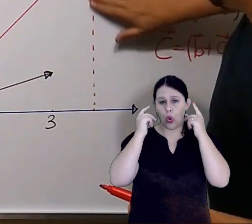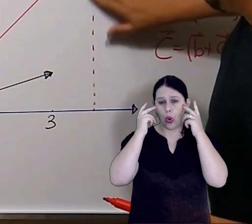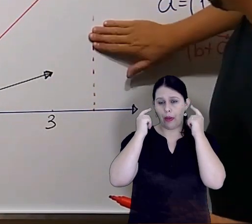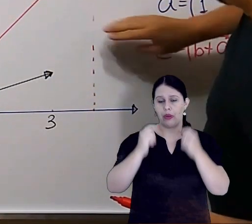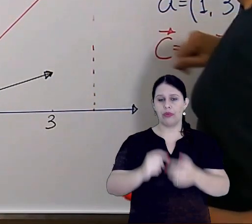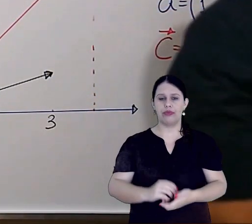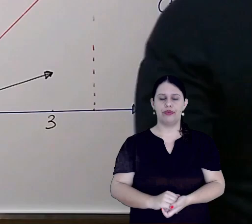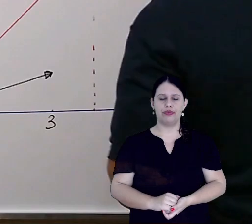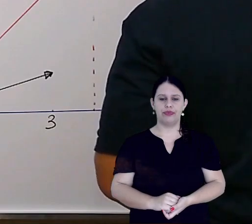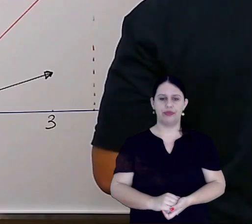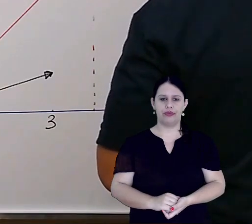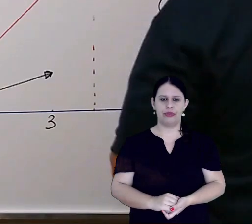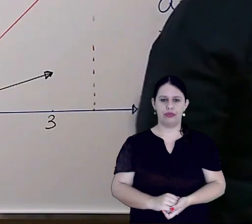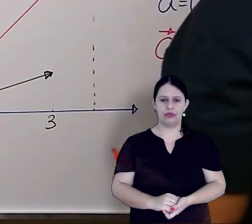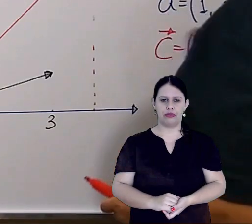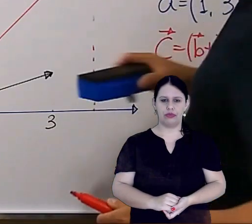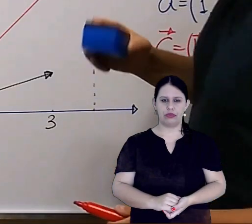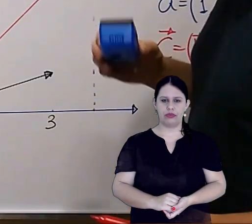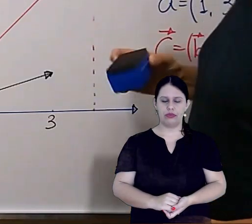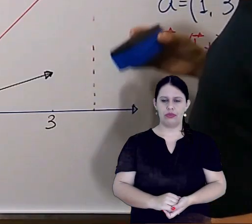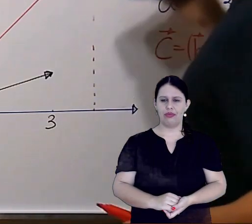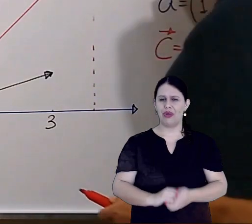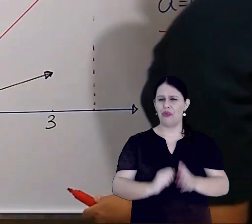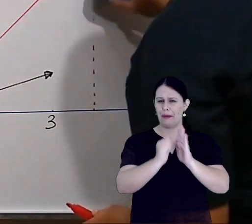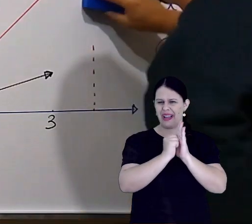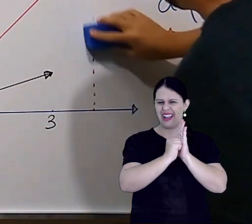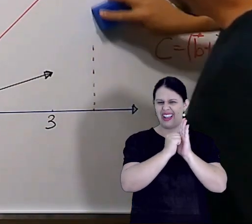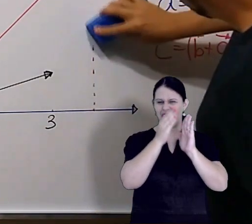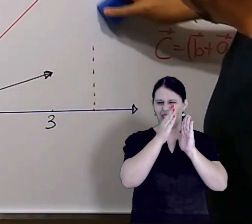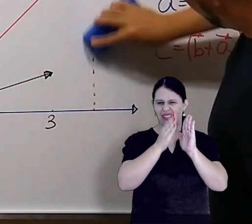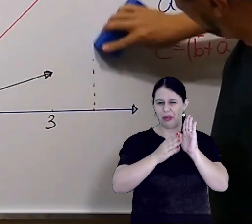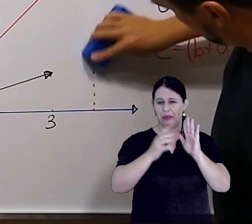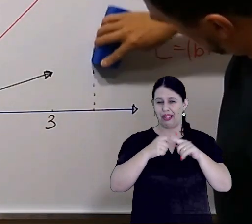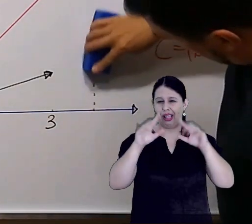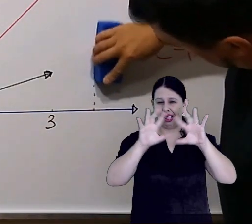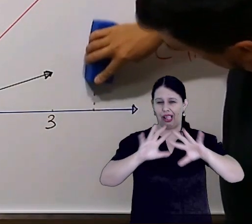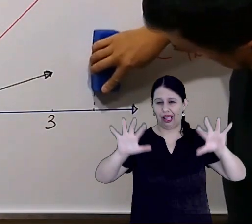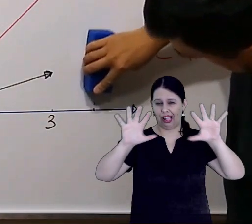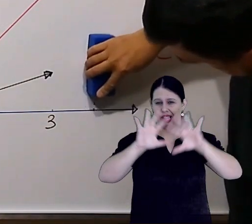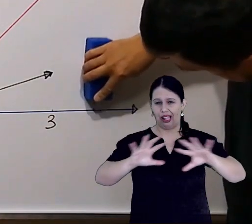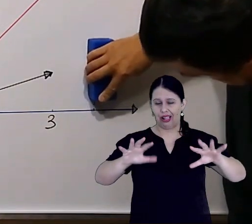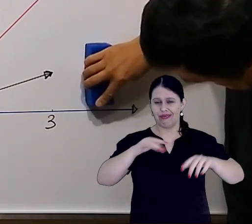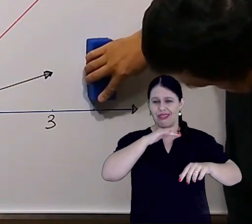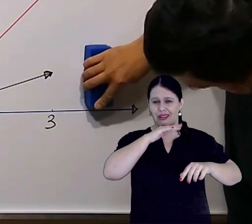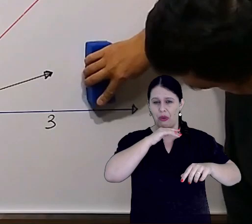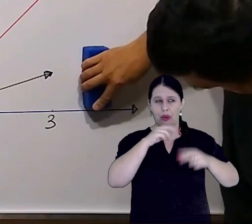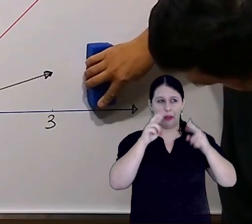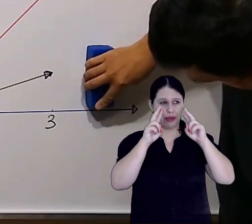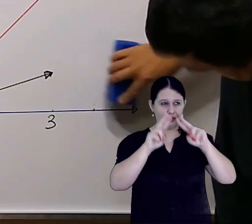Isto aqui também Olha Para não poluir Usar o apagador, né? Para não poluir O nosso desenho